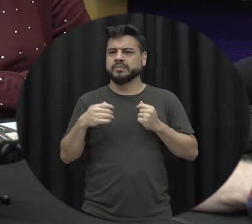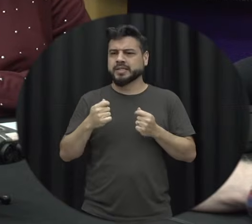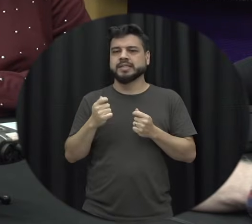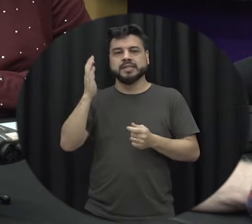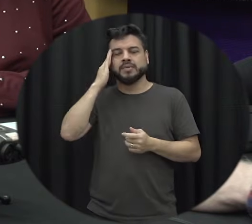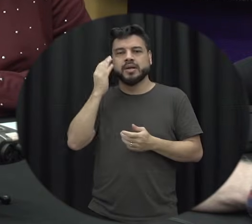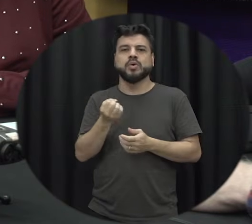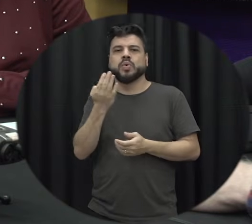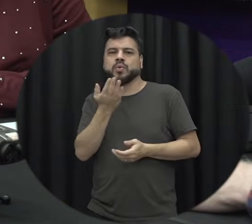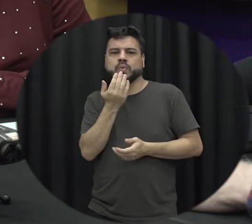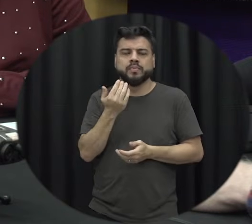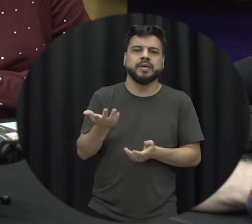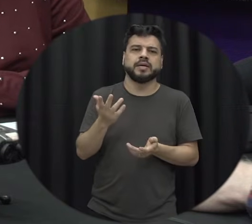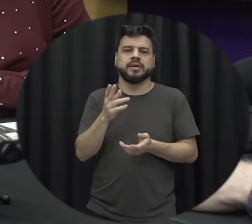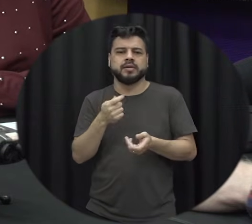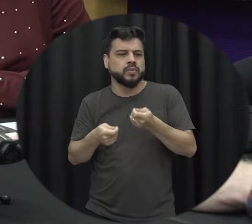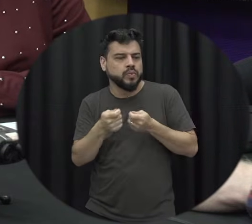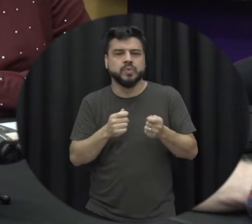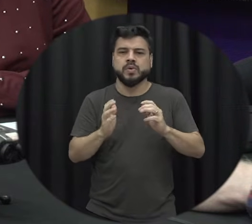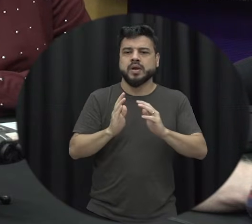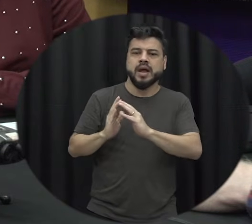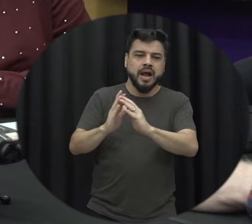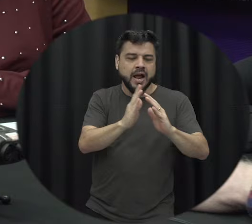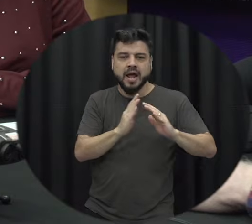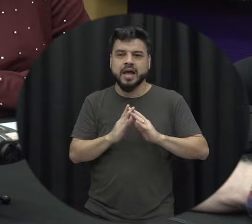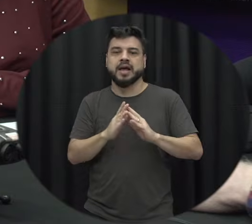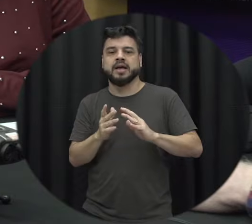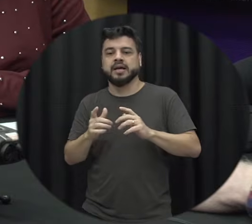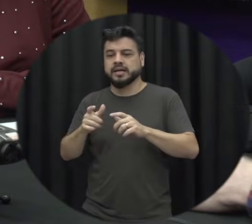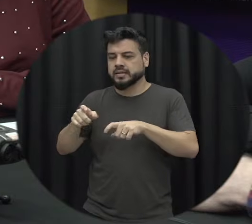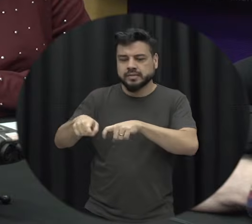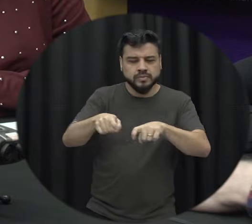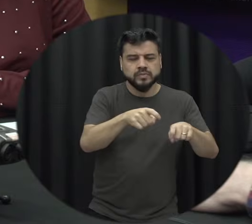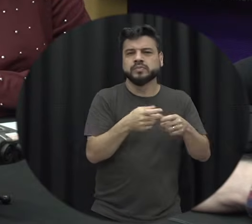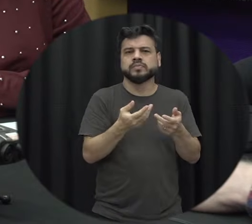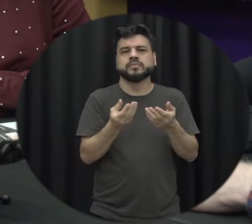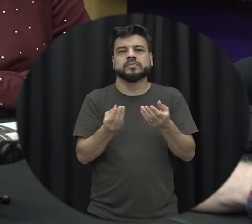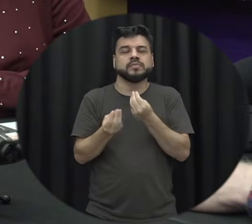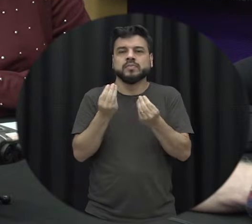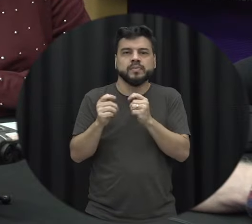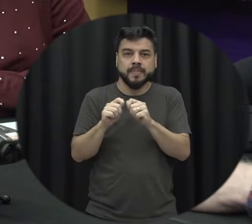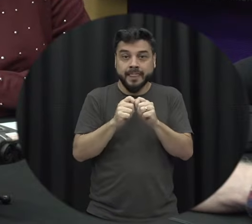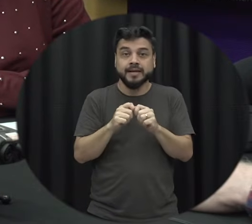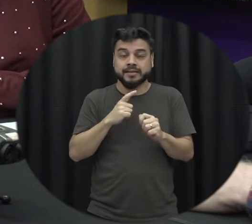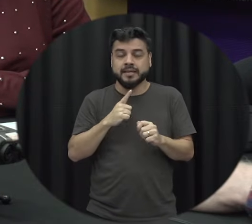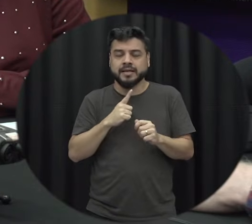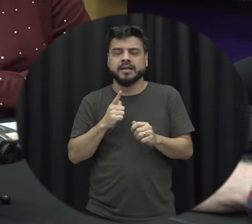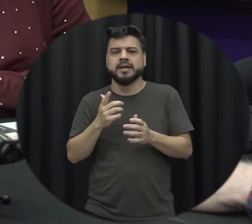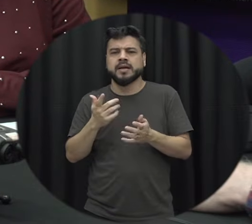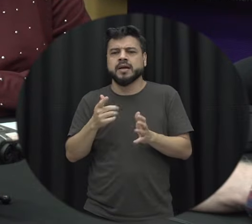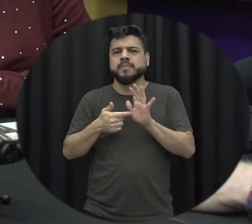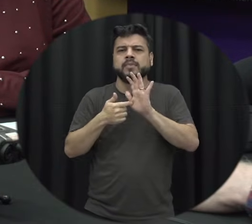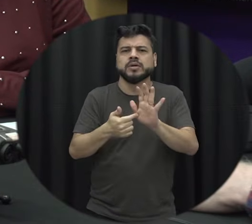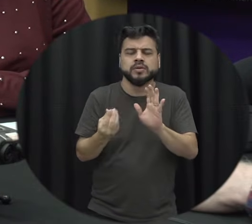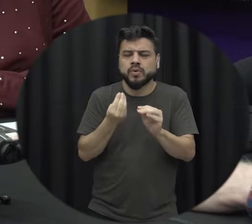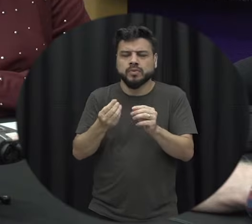recursos, no número de casas, nas roças. Tem algum registro de como eles quantificavam e